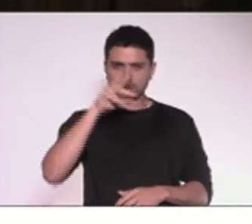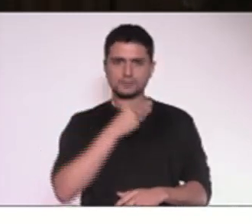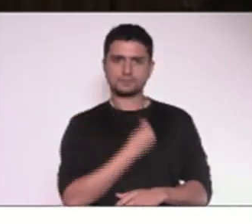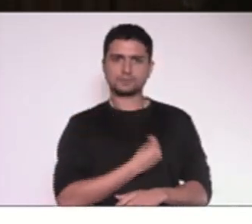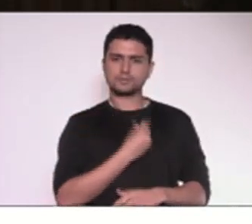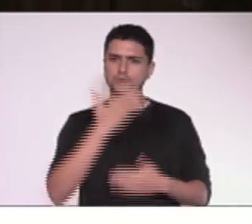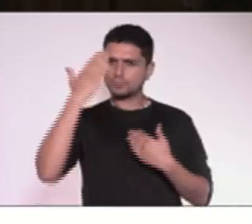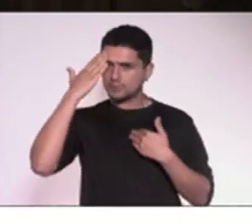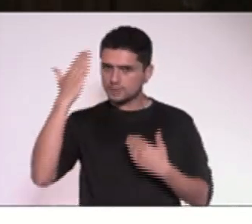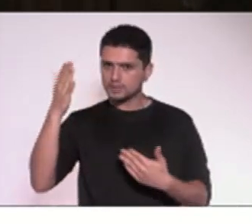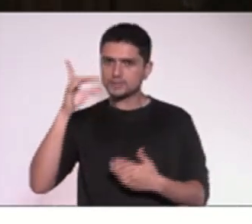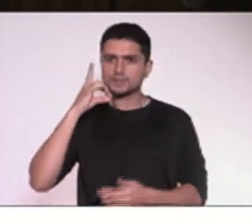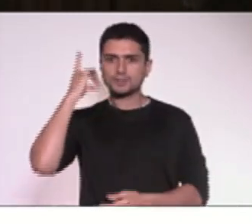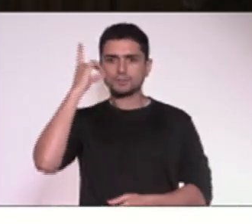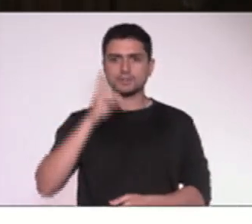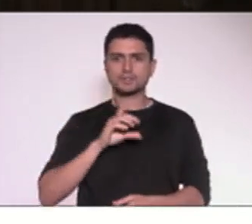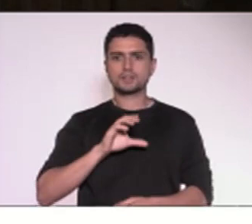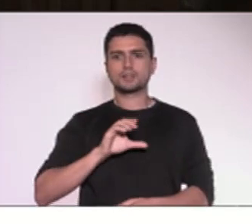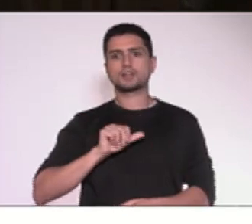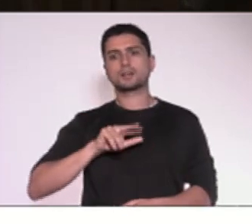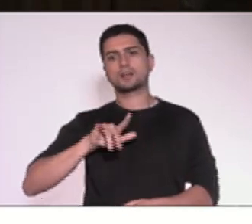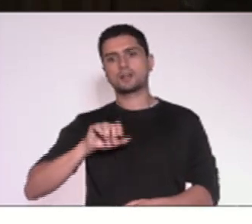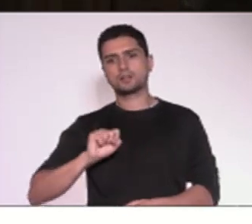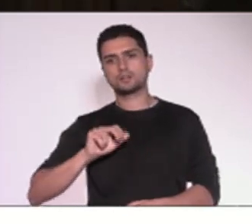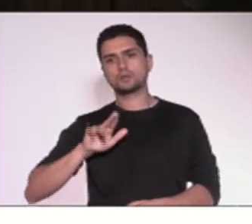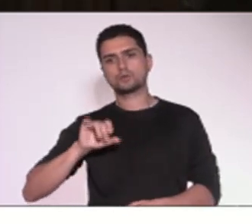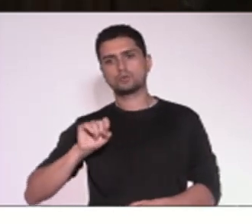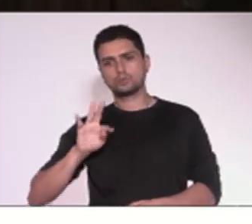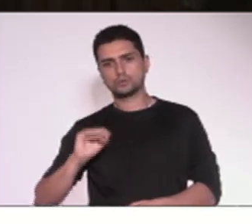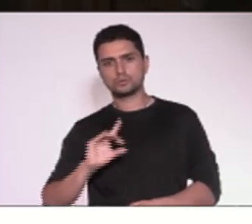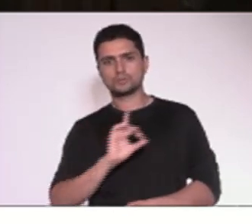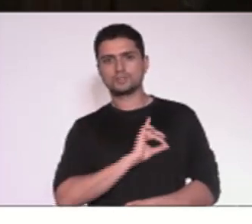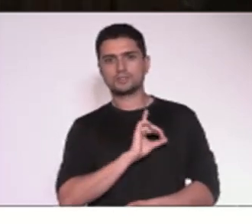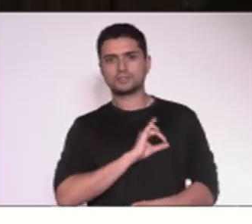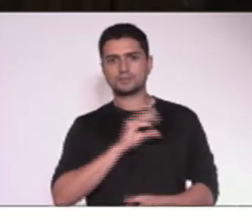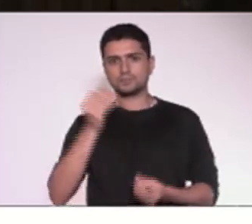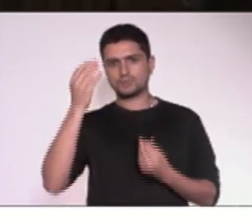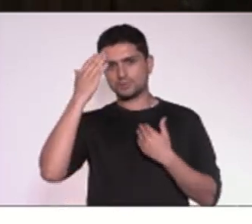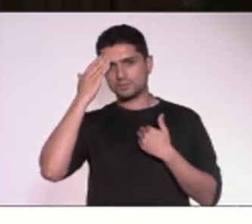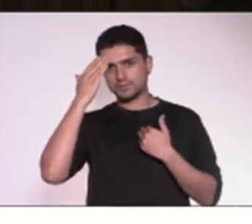Obrigada, deputado Carlos Augusto, obrigado, delegado Carlos Augusto.